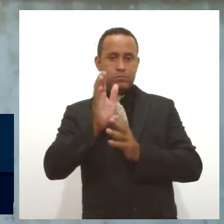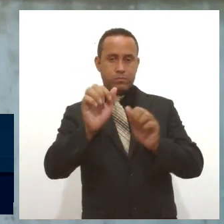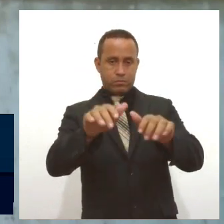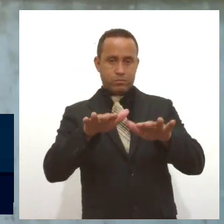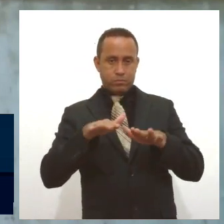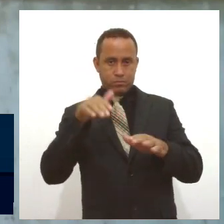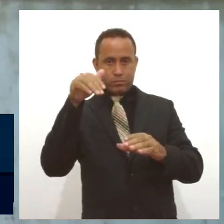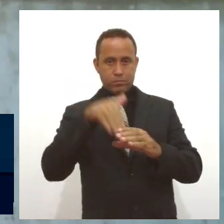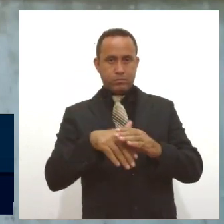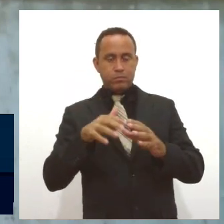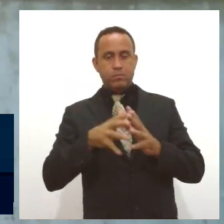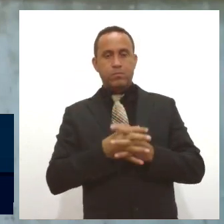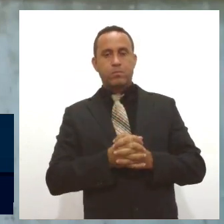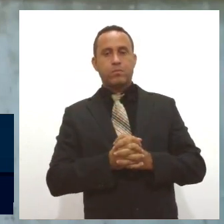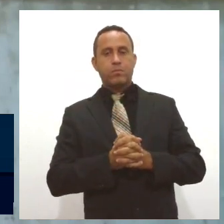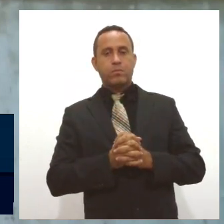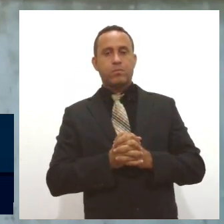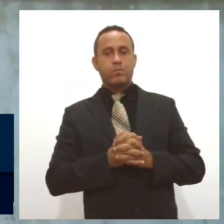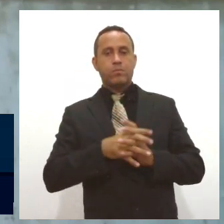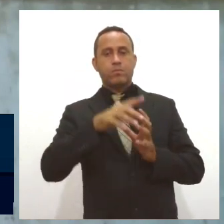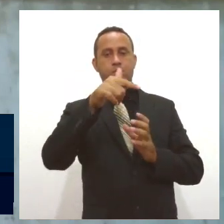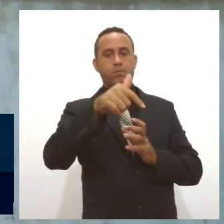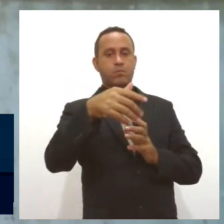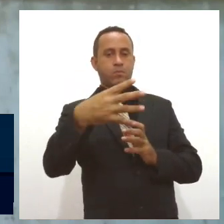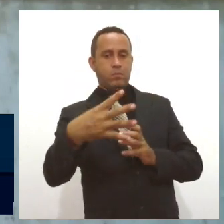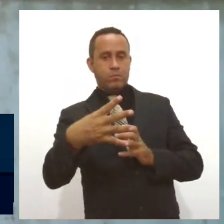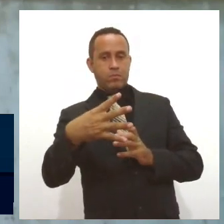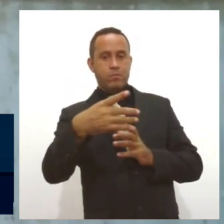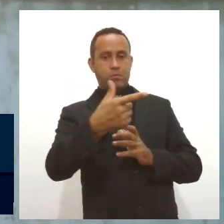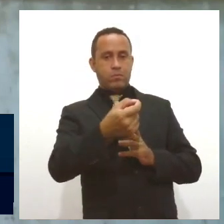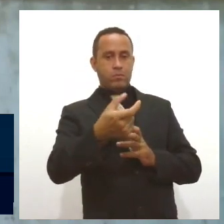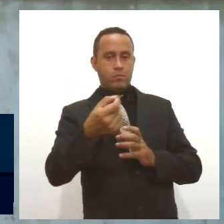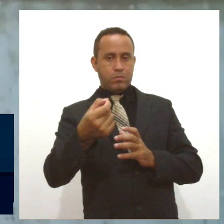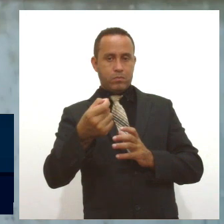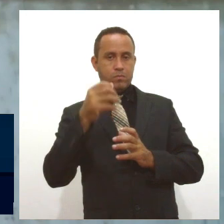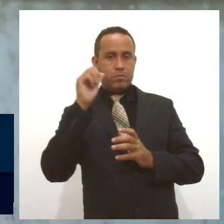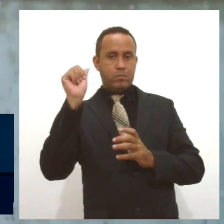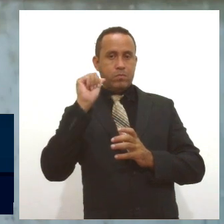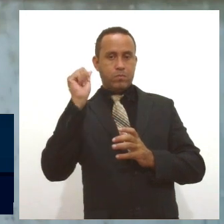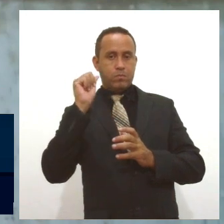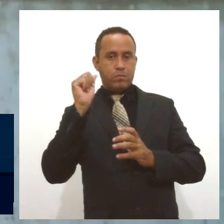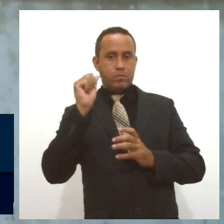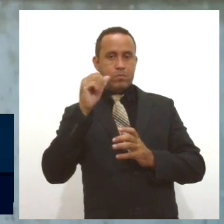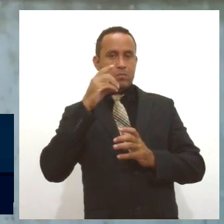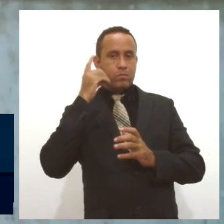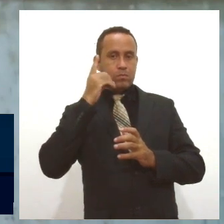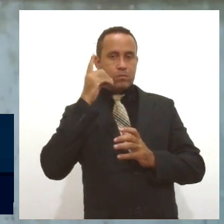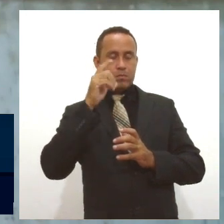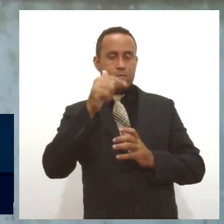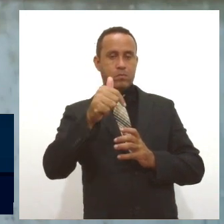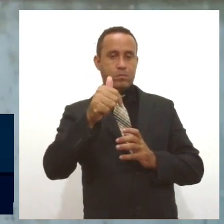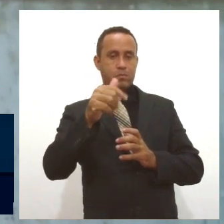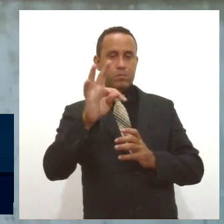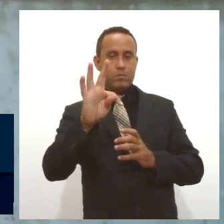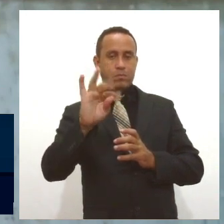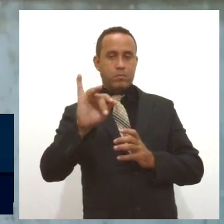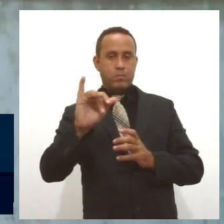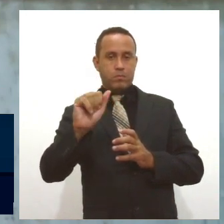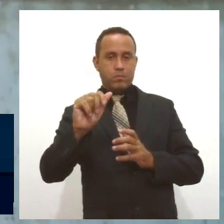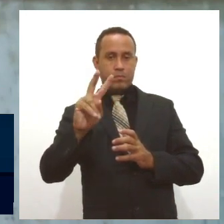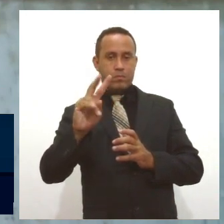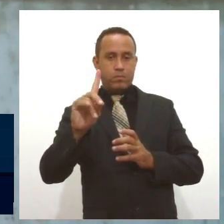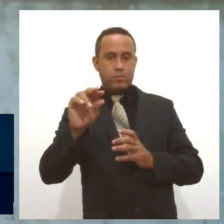quando se encontra. Moção 74/2020, autoria, deputado Tarso de Valmir.